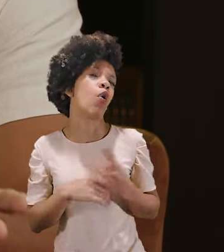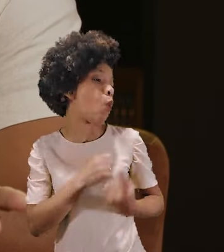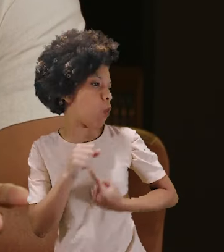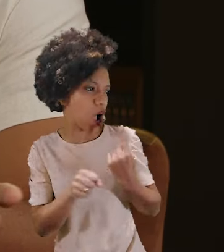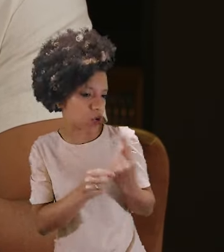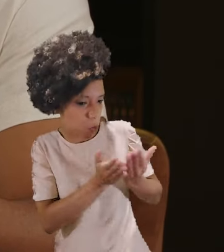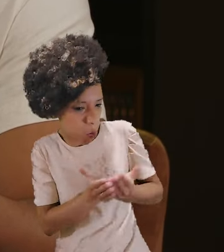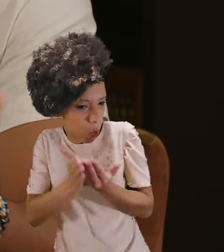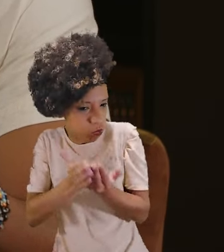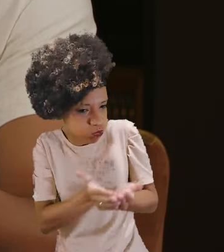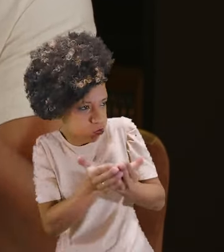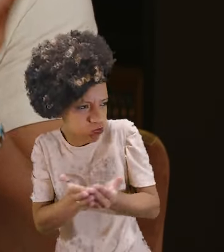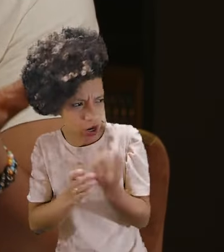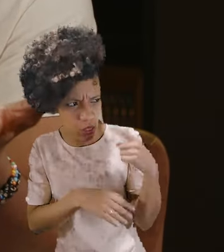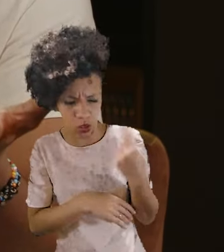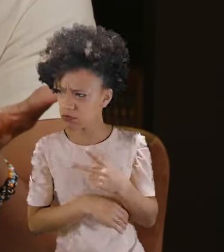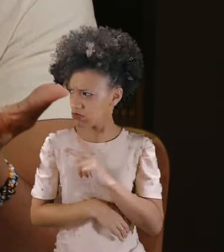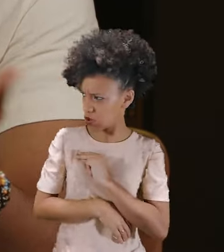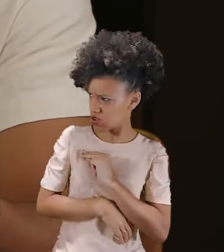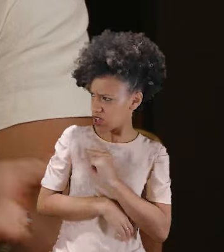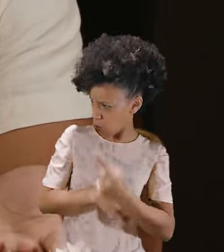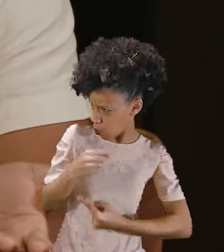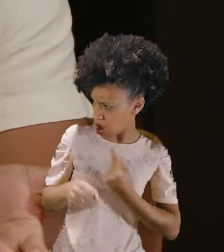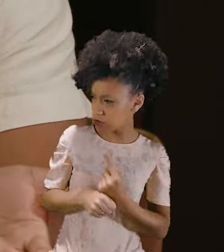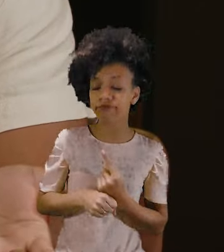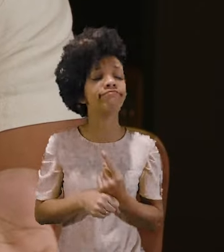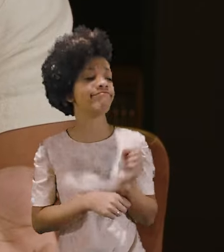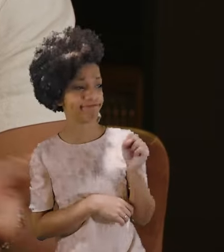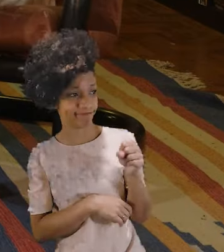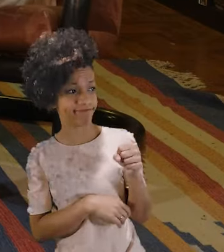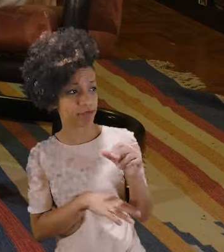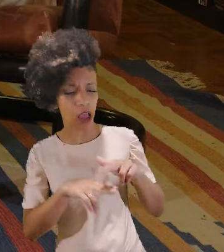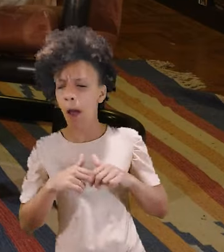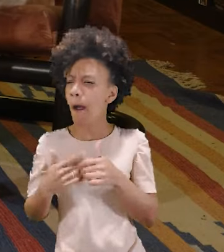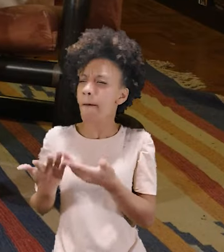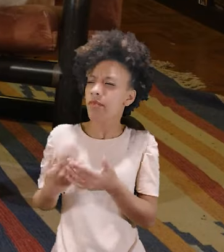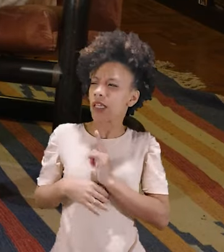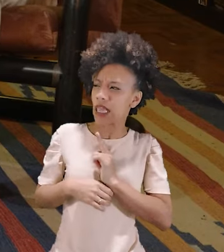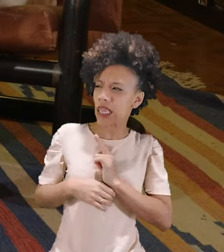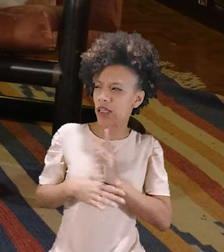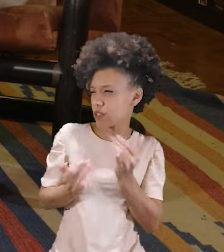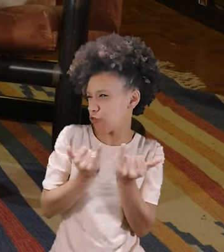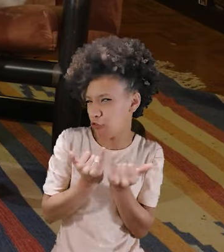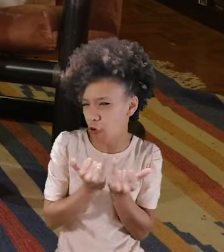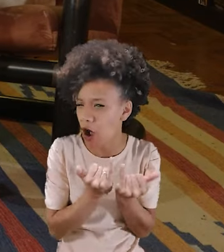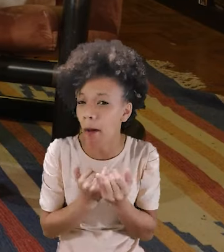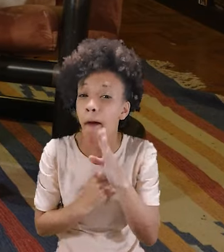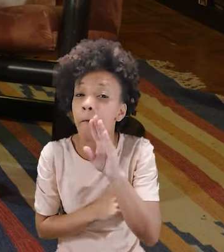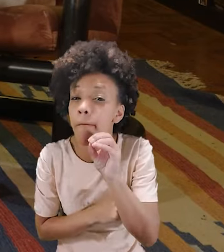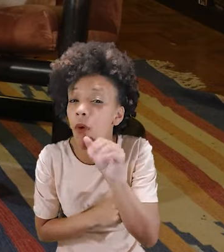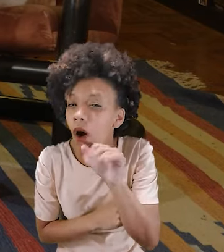um ano a voz do cara tipo assim o negócio doideira né nossa ficar um ano tá bom imaginar por isso que tem esse esse boato